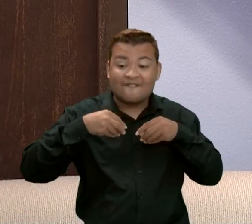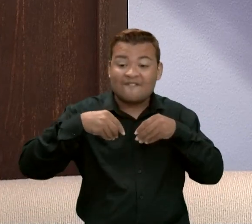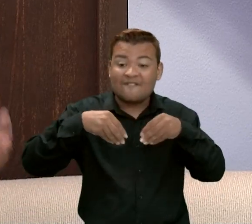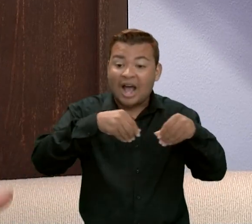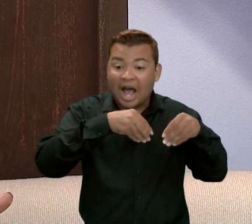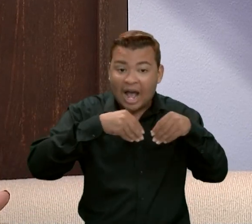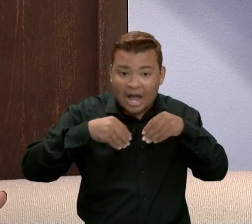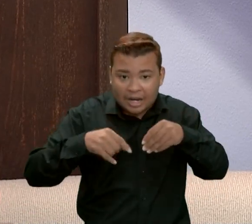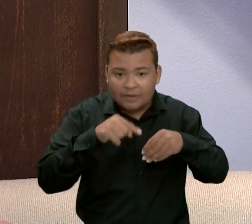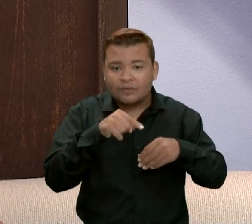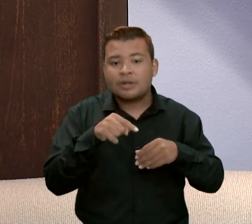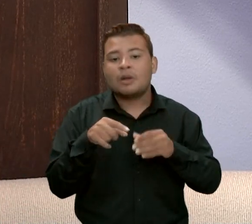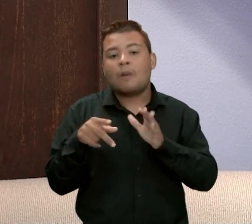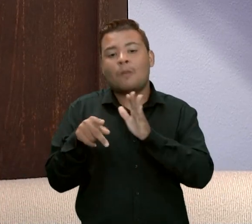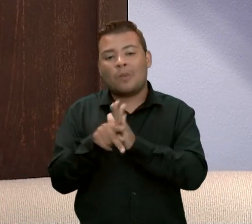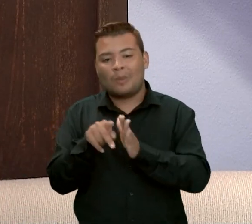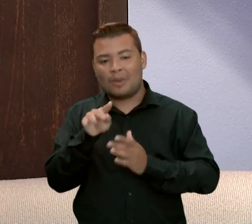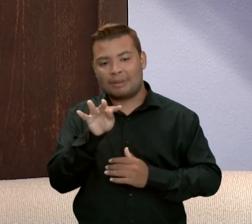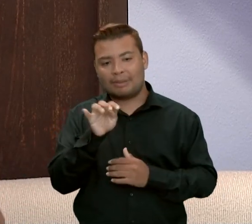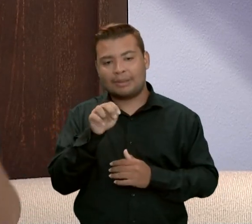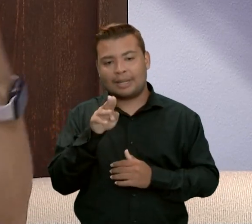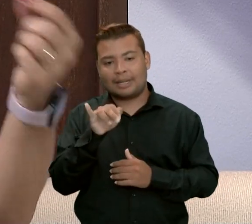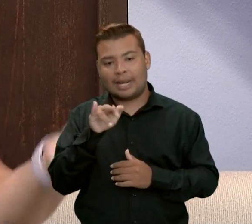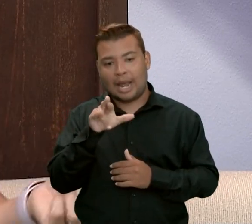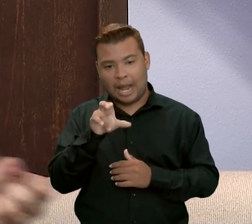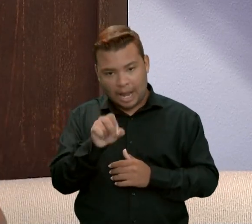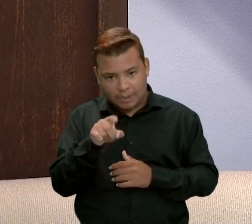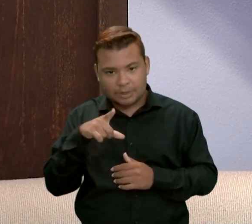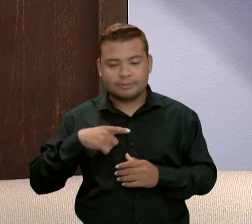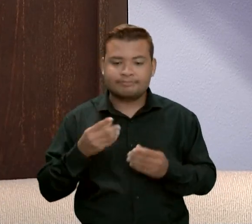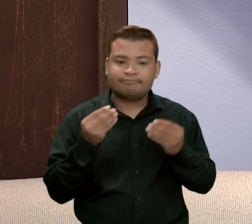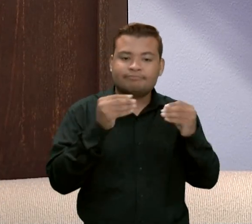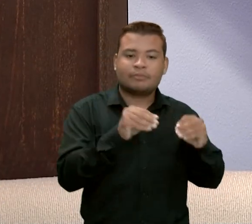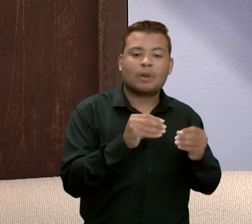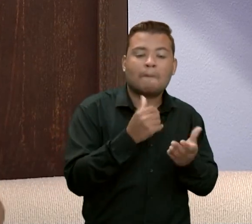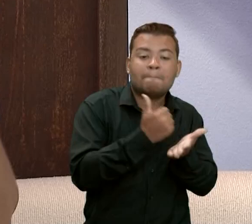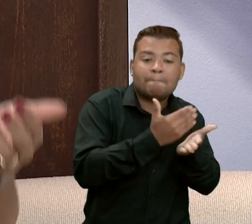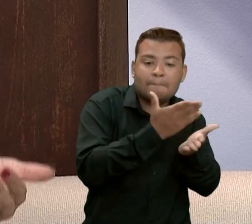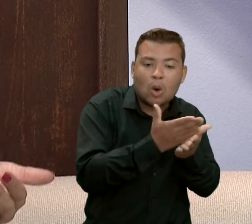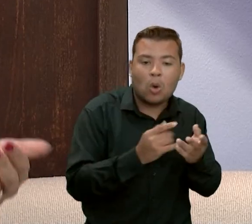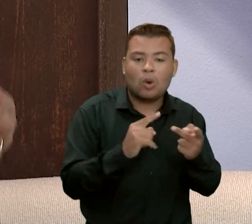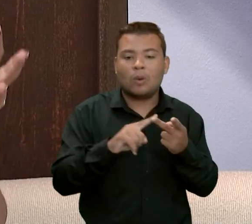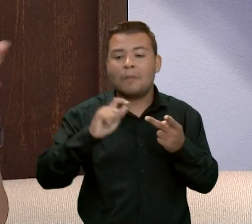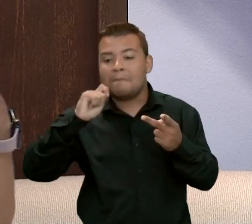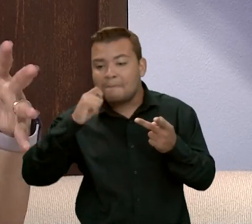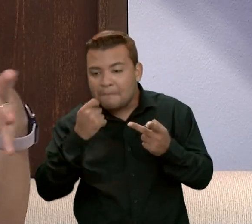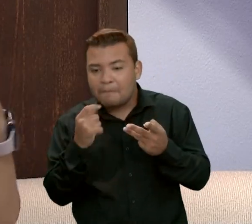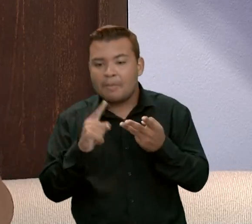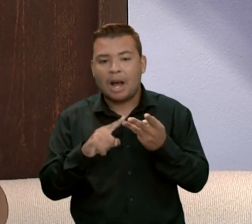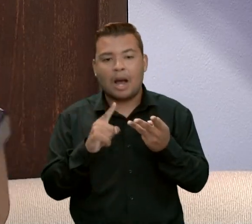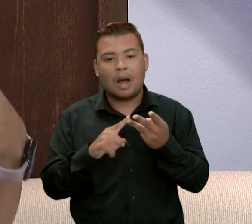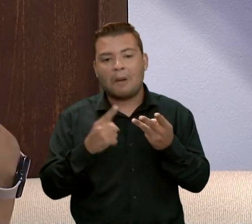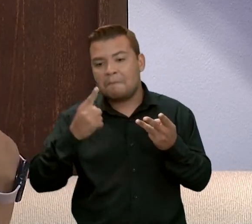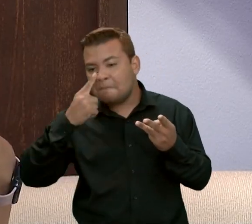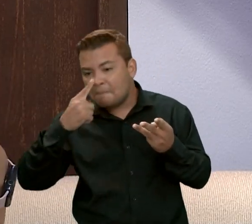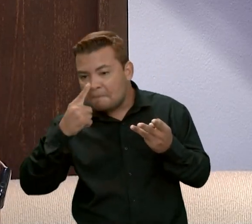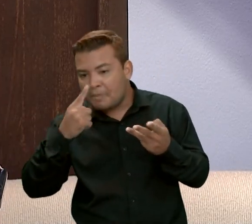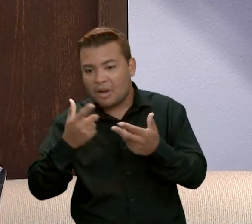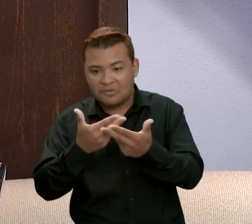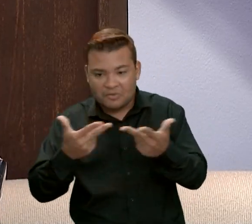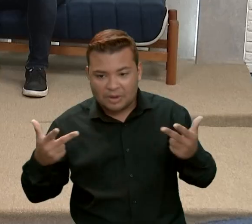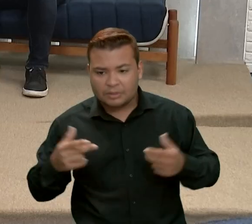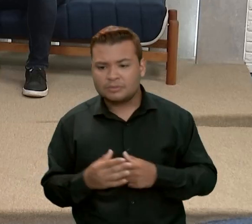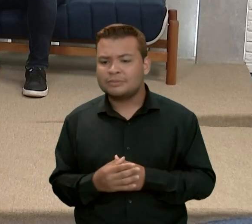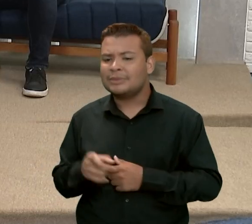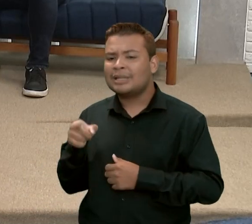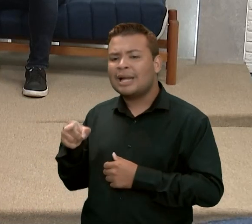partir do tenébrio e aí começou a incorporar em bolo, em pão, em cookie. Então, produtos... O tenébrio seria como se